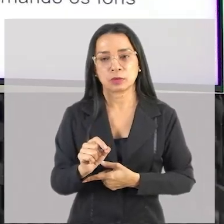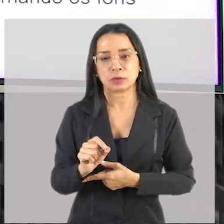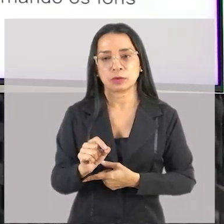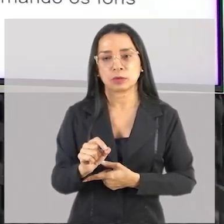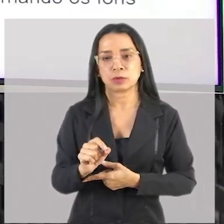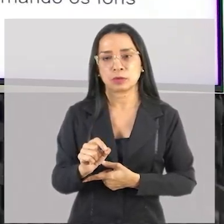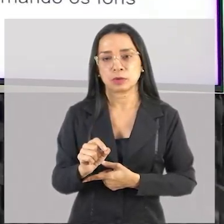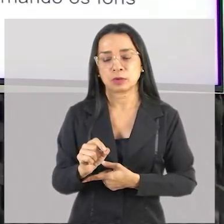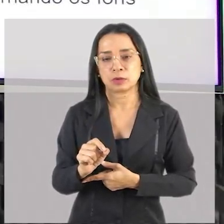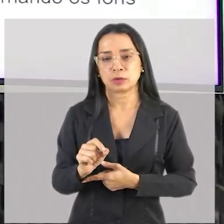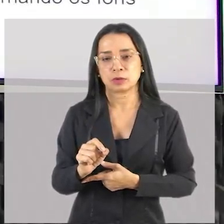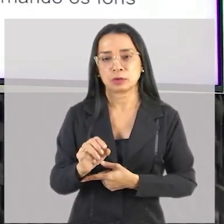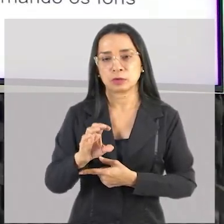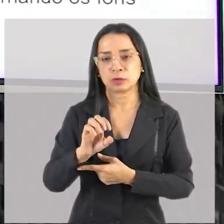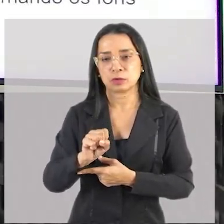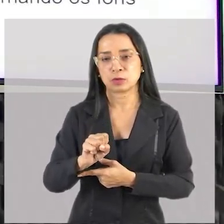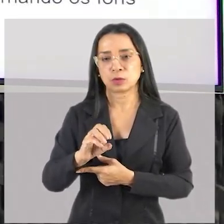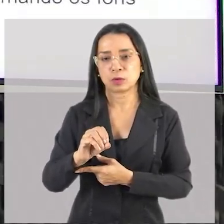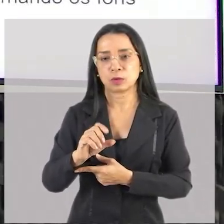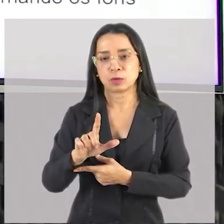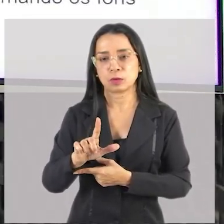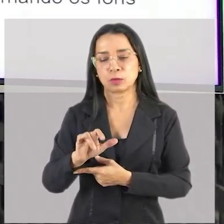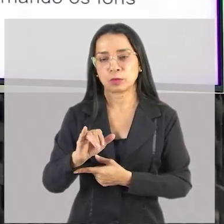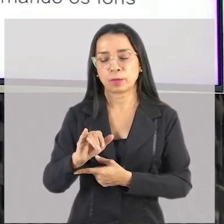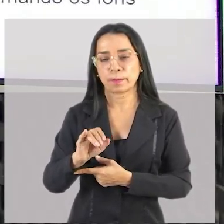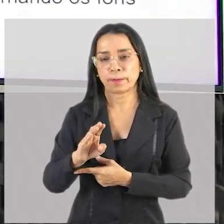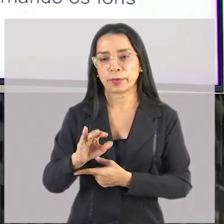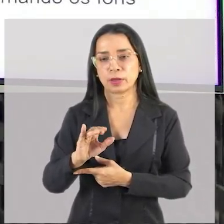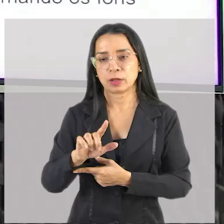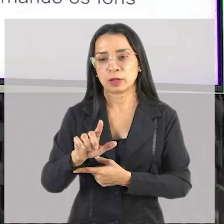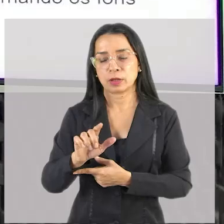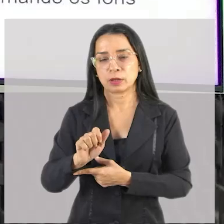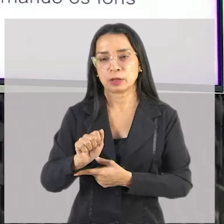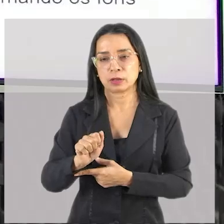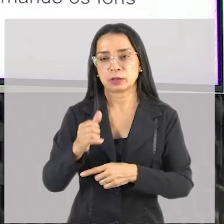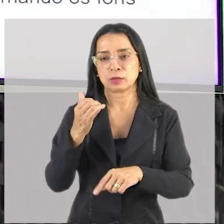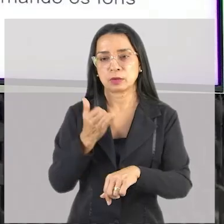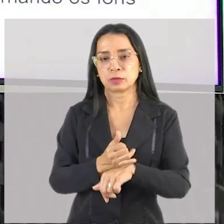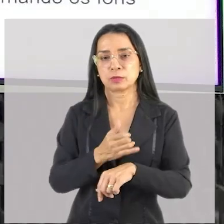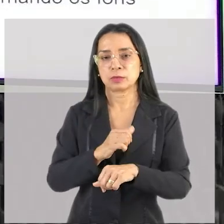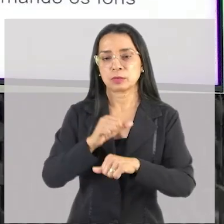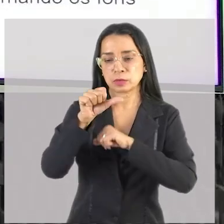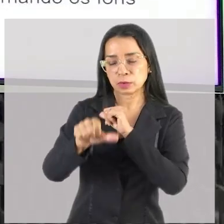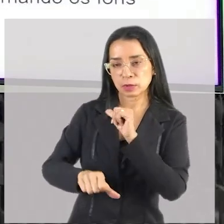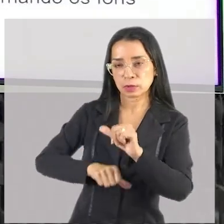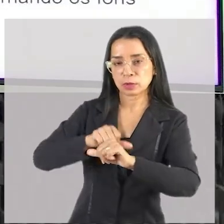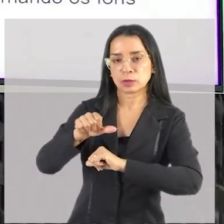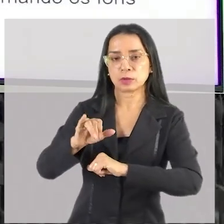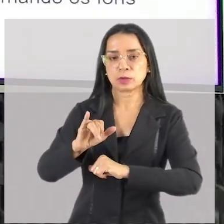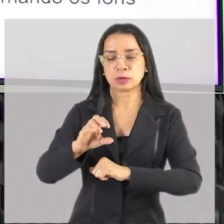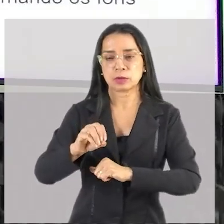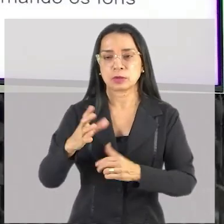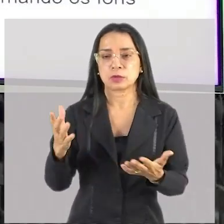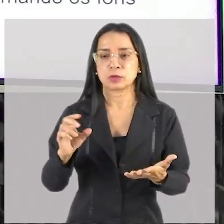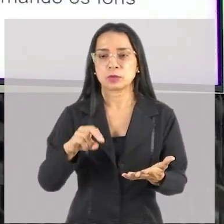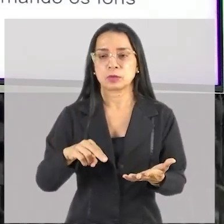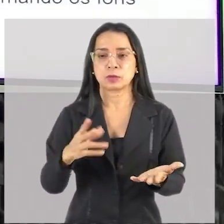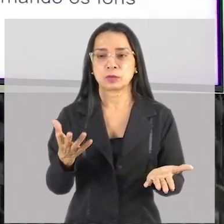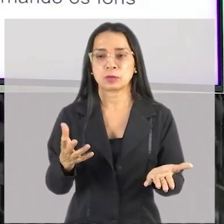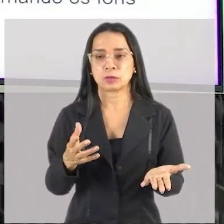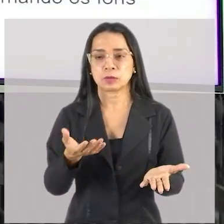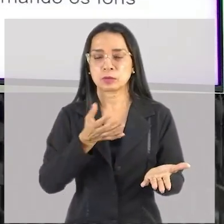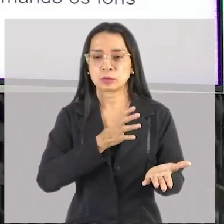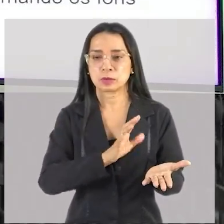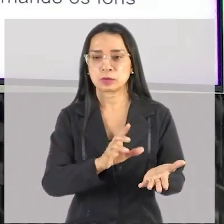e solubiliza o alumínio, esse alumínio vai virar íon. Só que eu não quero isso. Então, para mim,